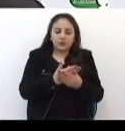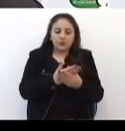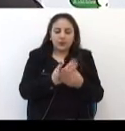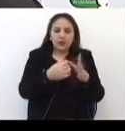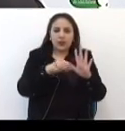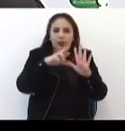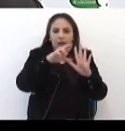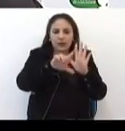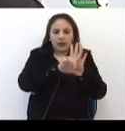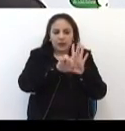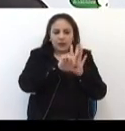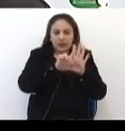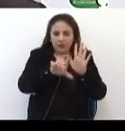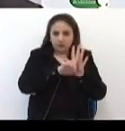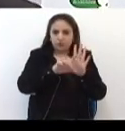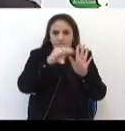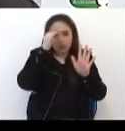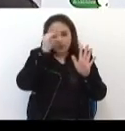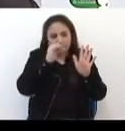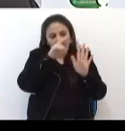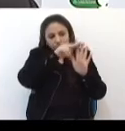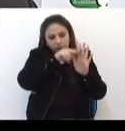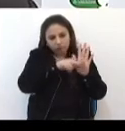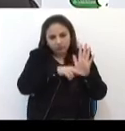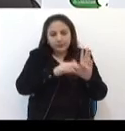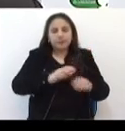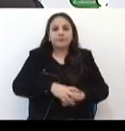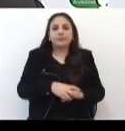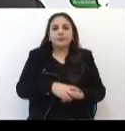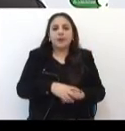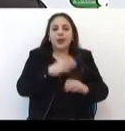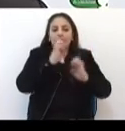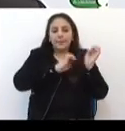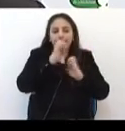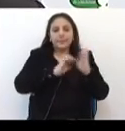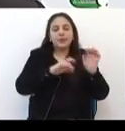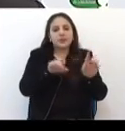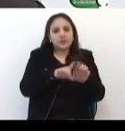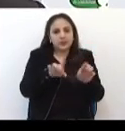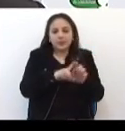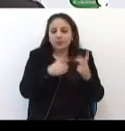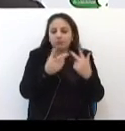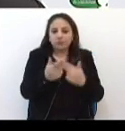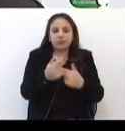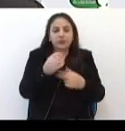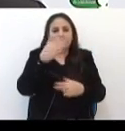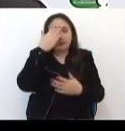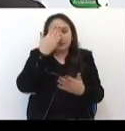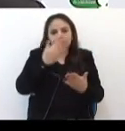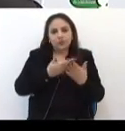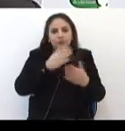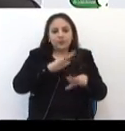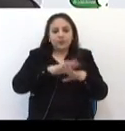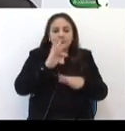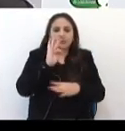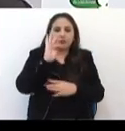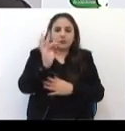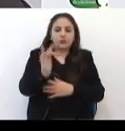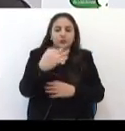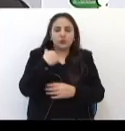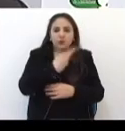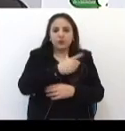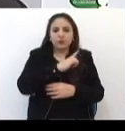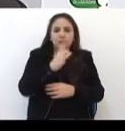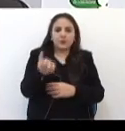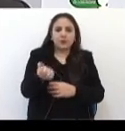processos que a legislação manda, a empresa tem feito seguido nessa linha também, e eu acredito que logo mais à frente